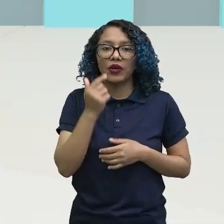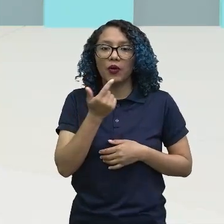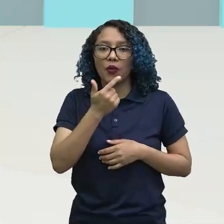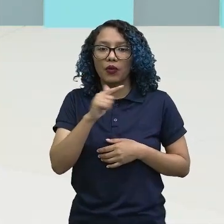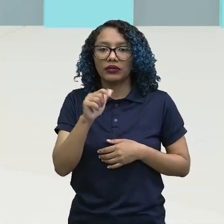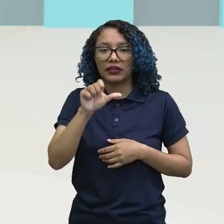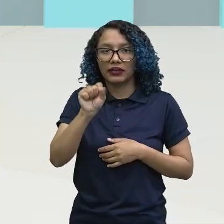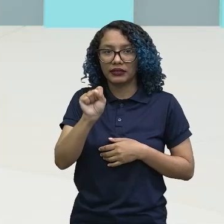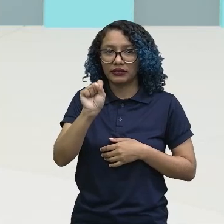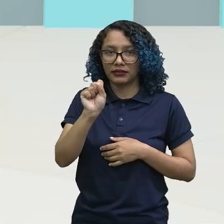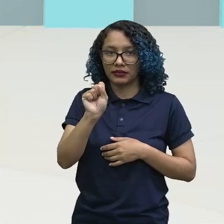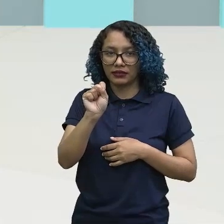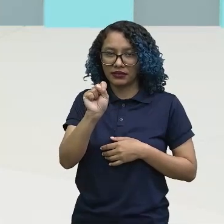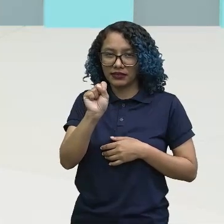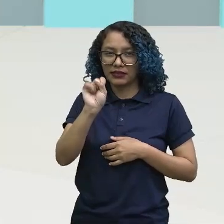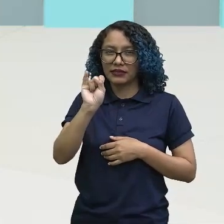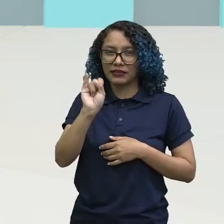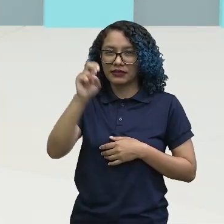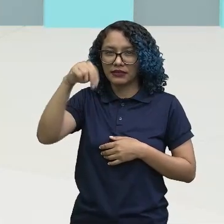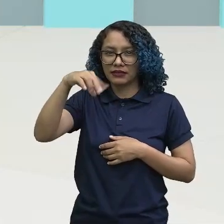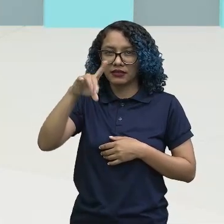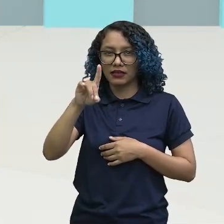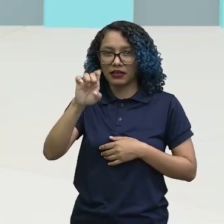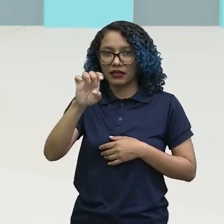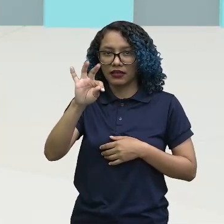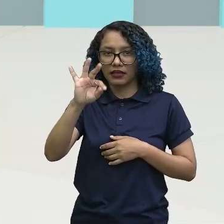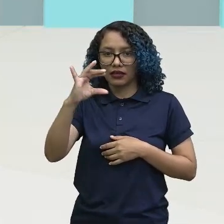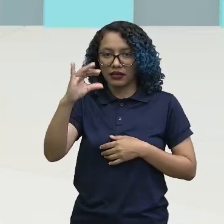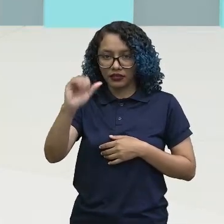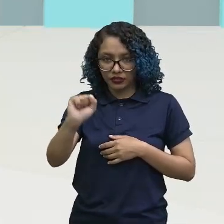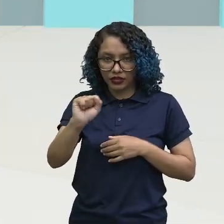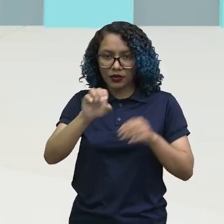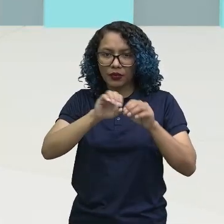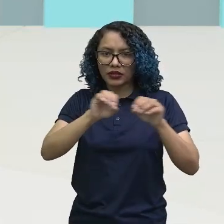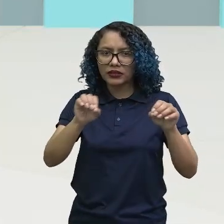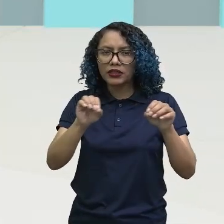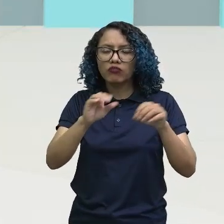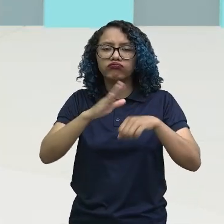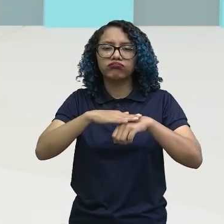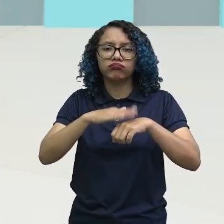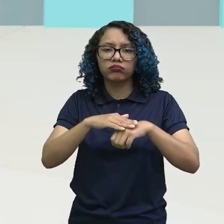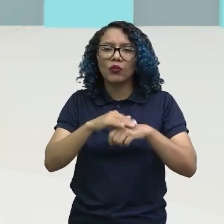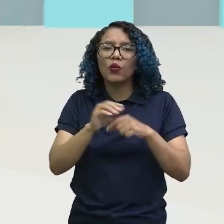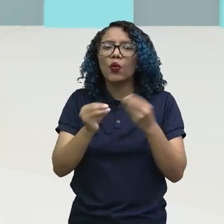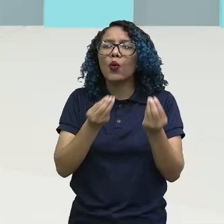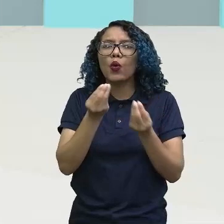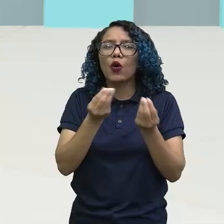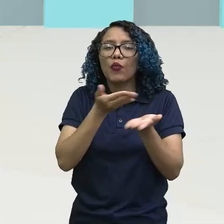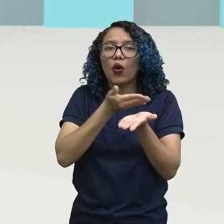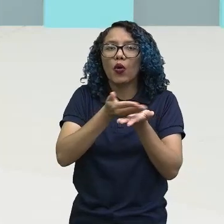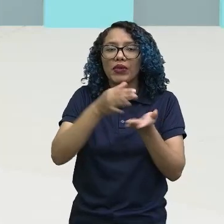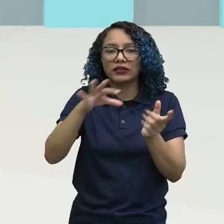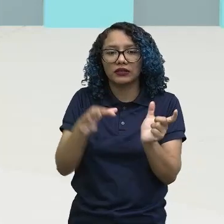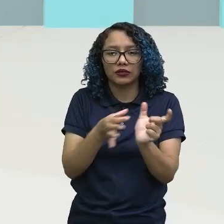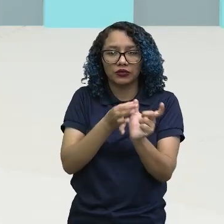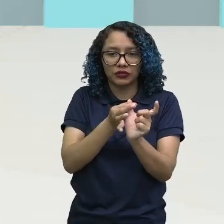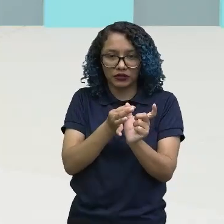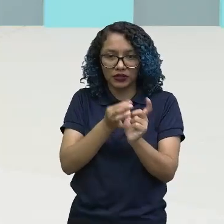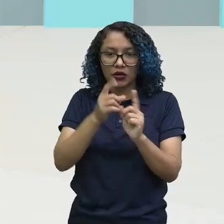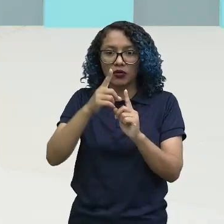sindéticas. Então, as orações coordenadas sindéticas, elas são introduzidas por conjunção. Esse tipo de oração divide-se